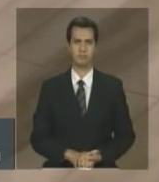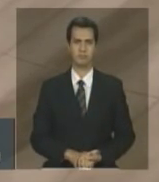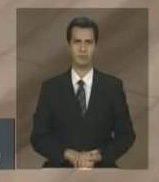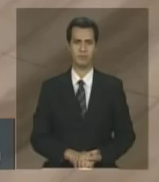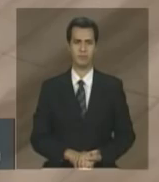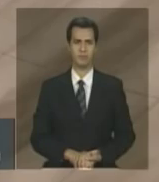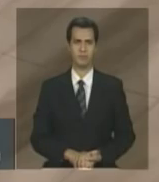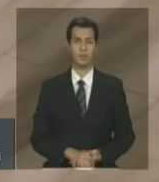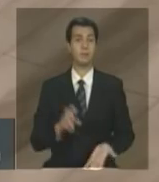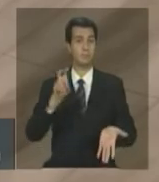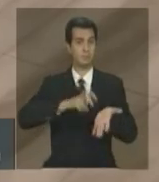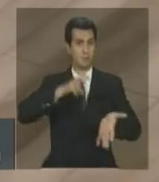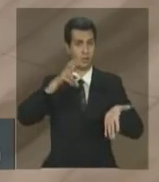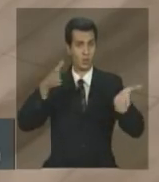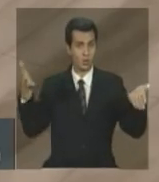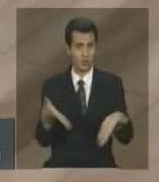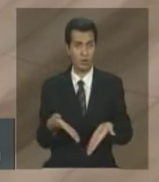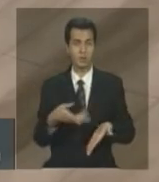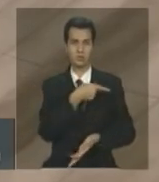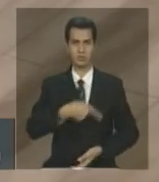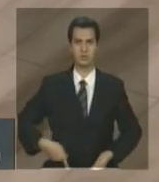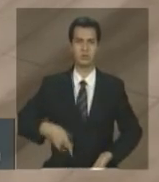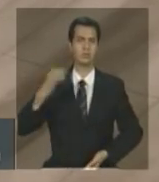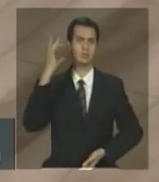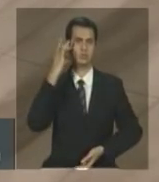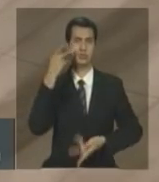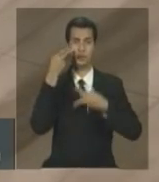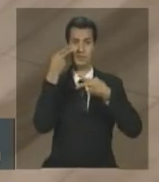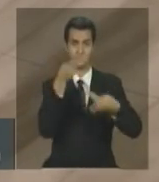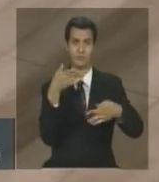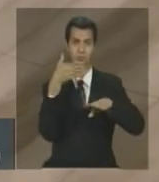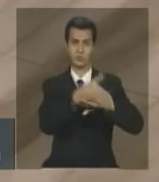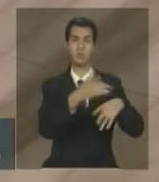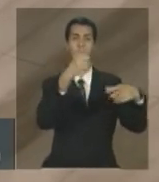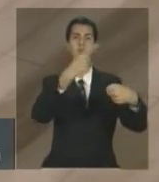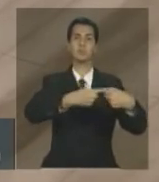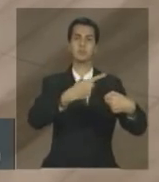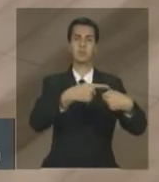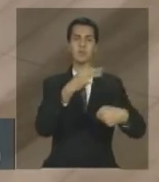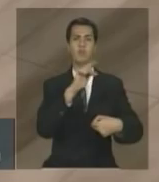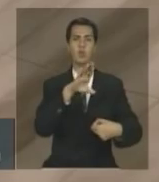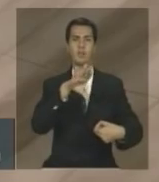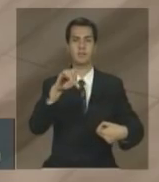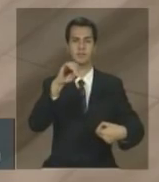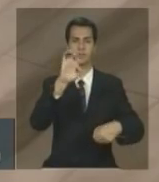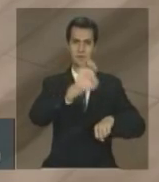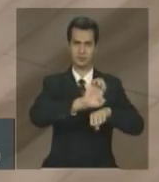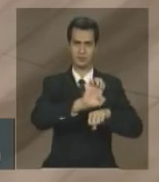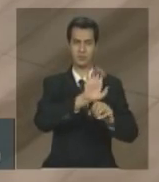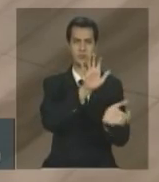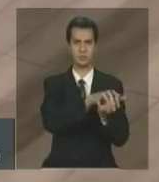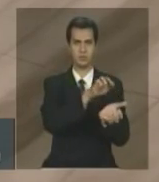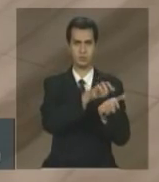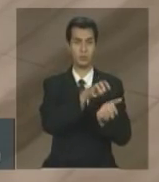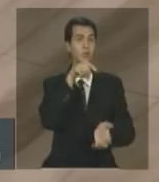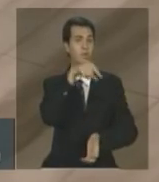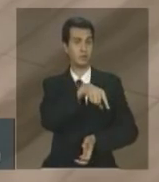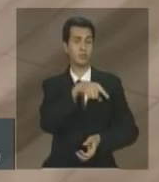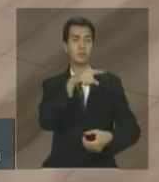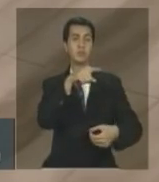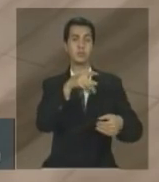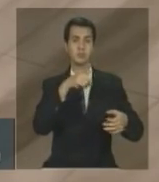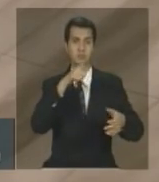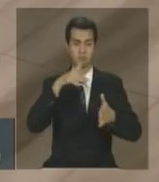Hoje de manhã, a presidenta visitou trechos em Floresta, em Pernambuco, que é um trecho em que já vai